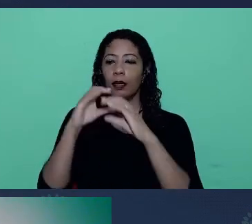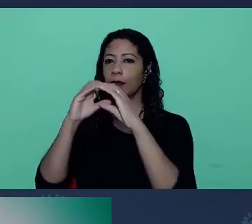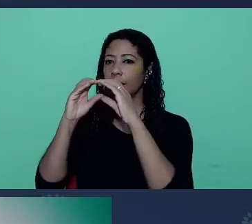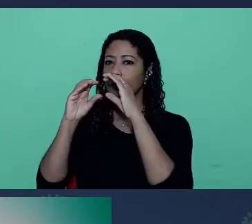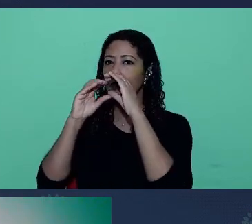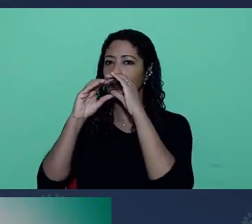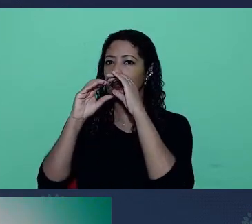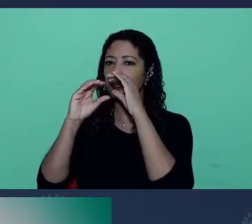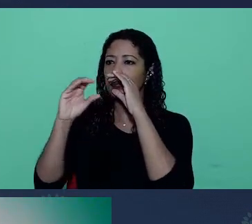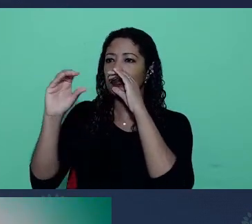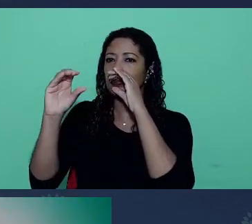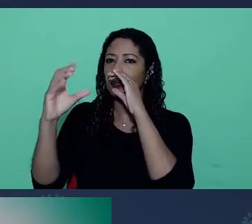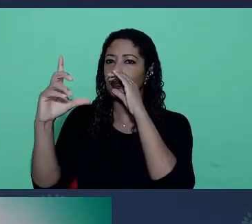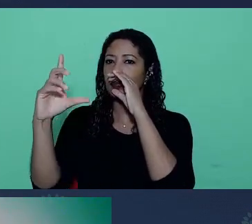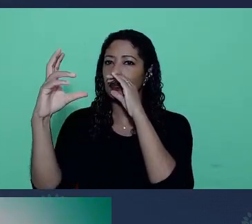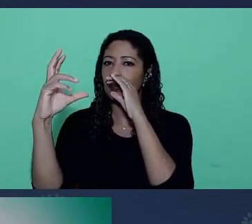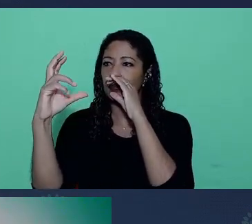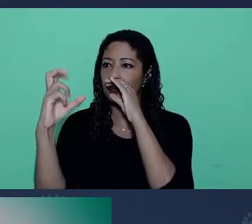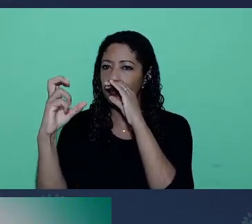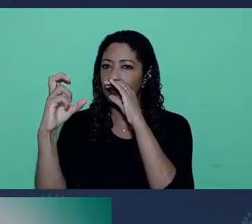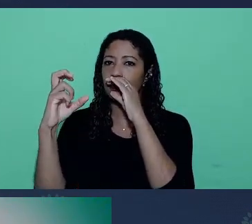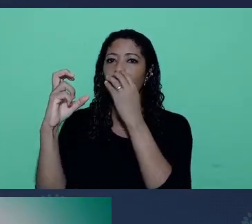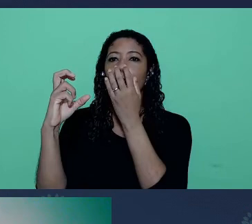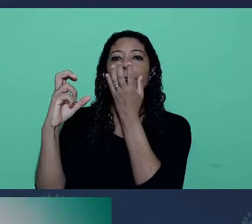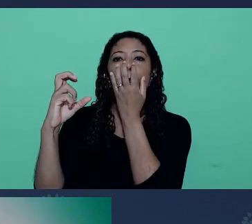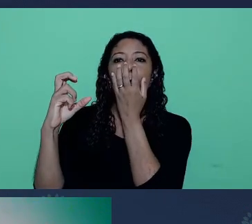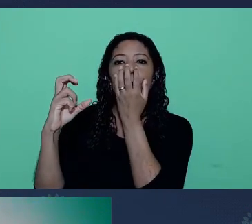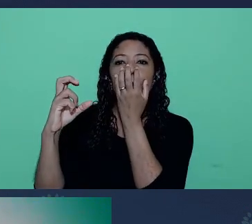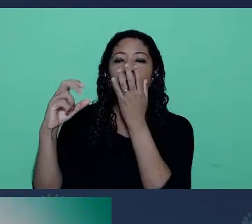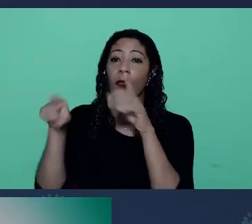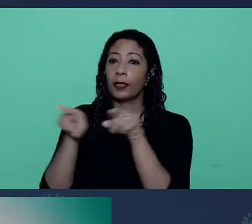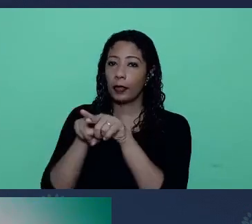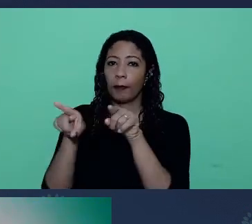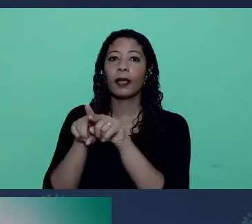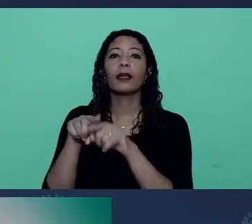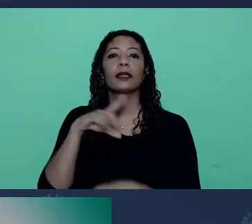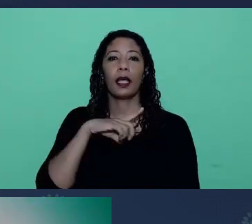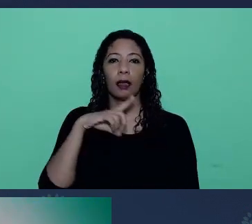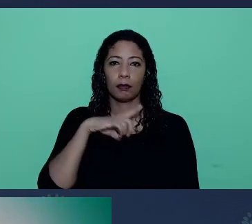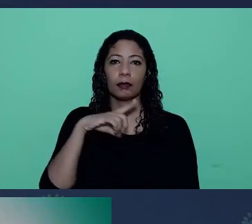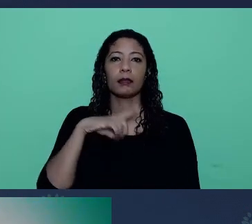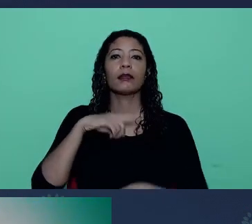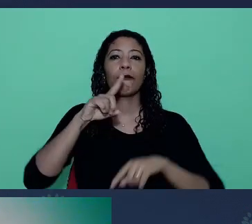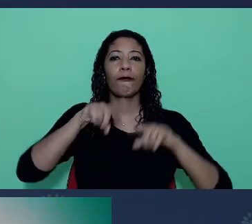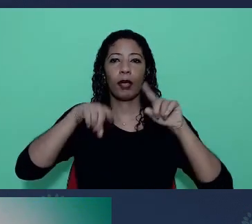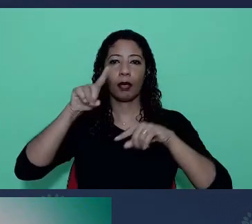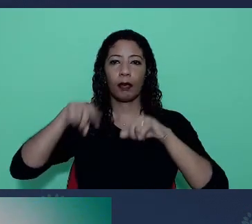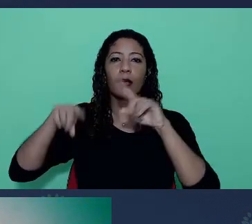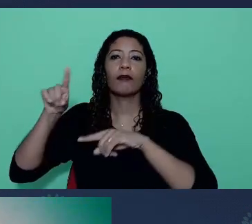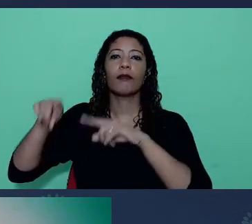com máscaras pequenas e para crianças maiores.